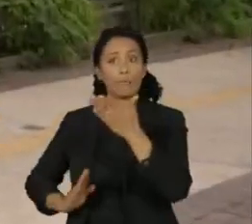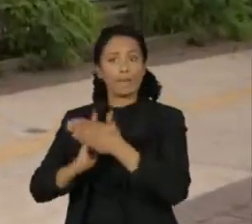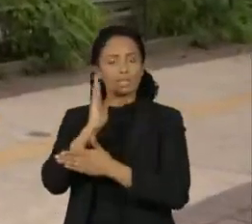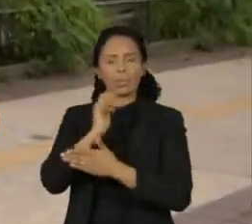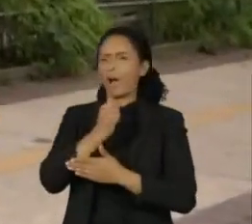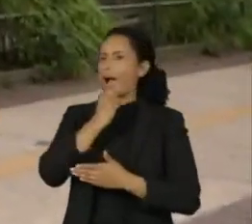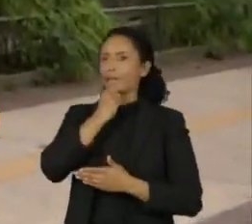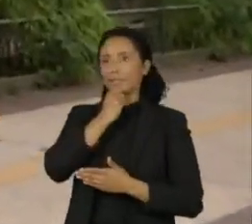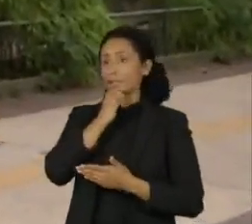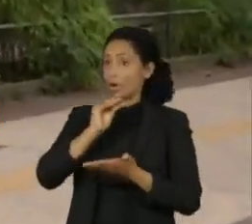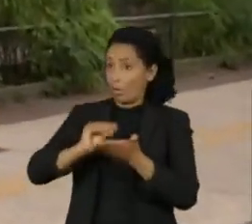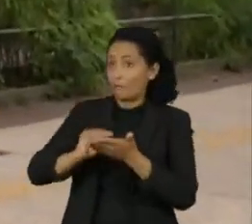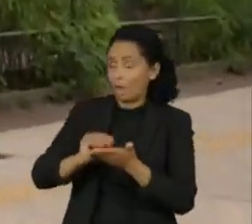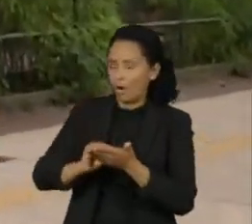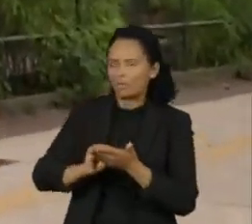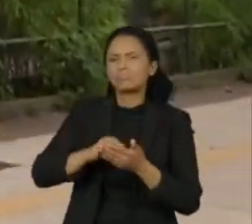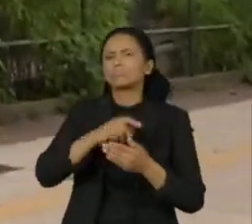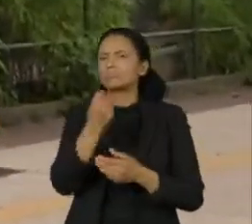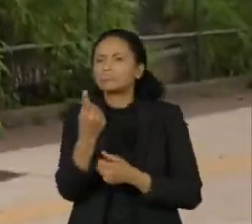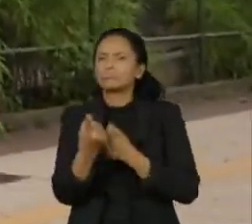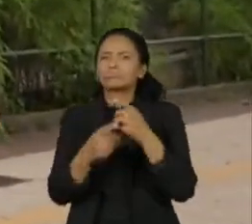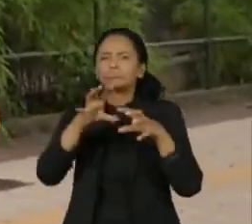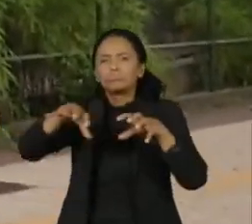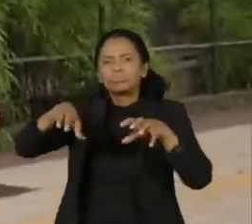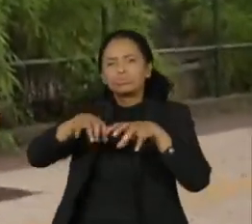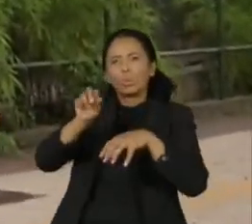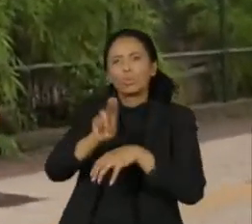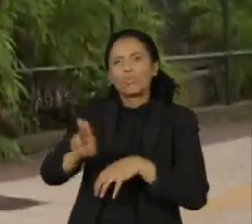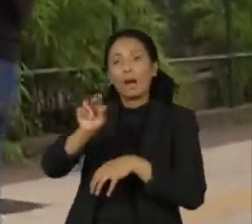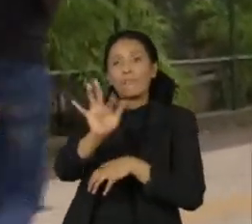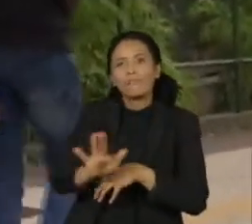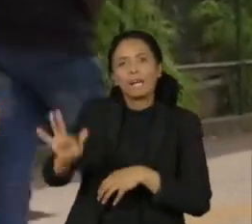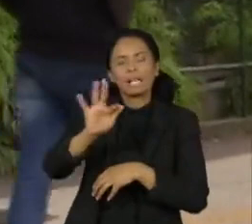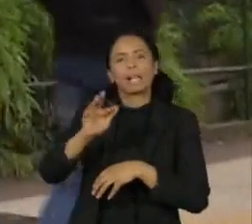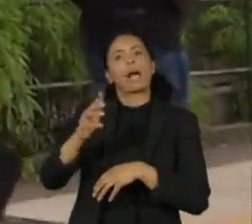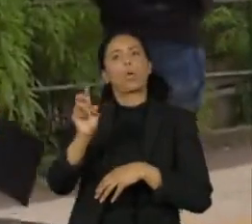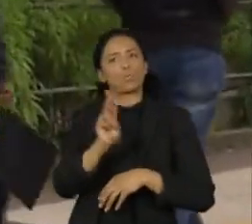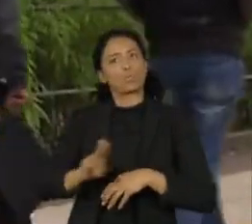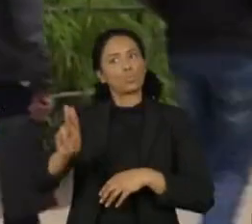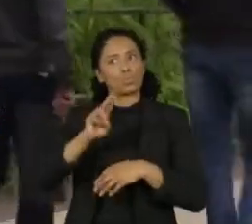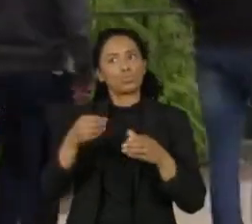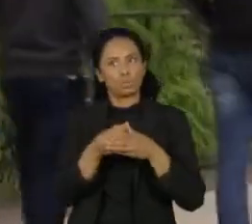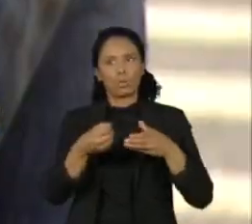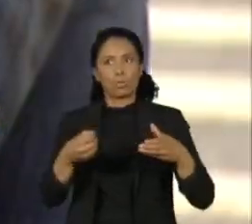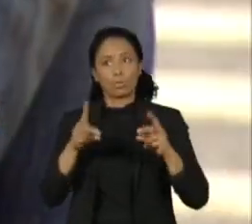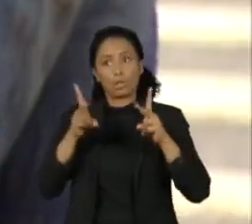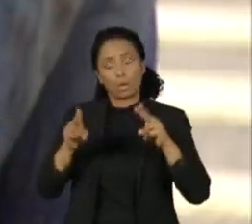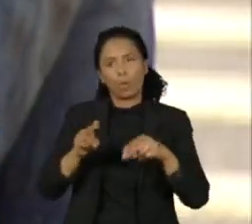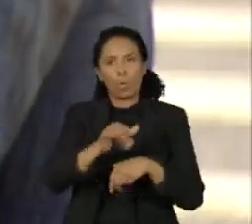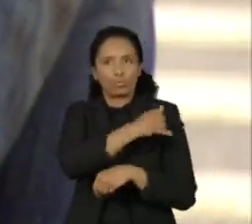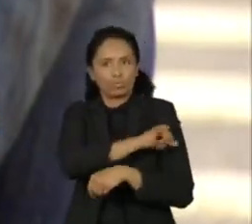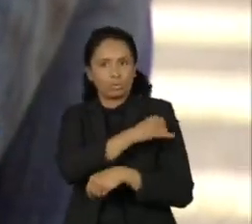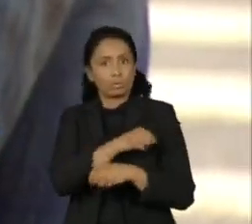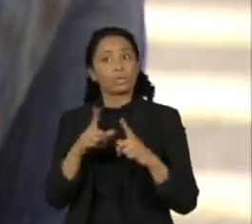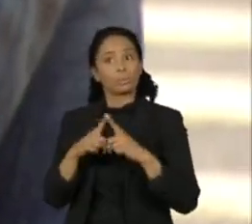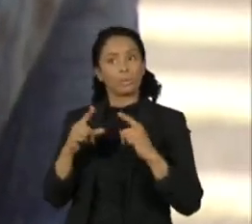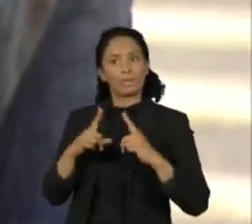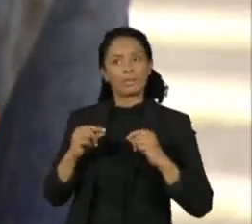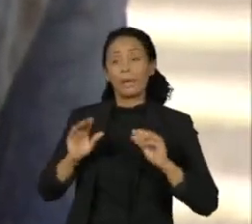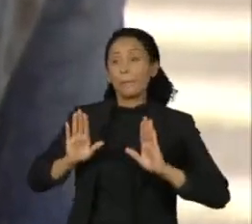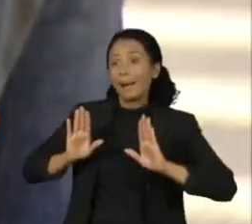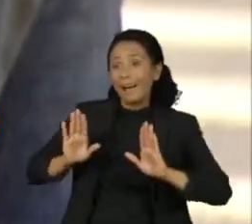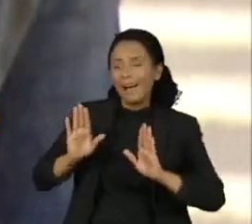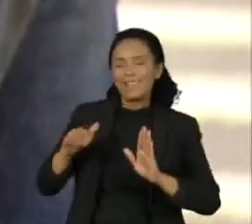algumas universidades federais já trabalhavam com seus próprios sistemas de cotas, como a do Rio de Janeiro e a de Brasília. Mas com